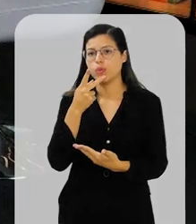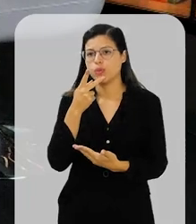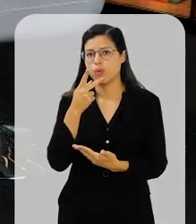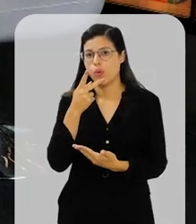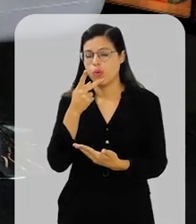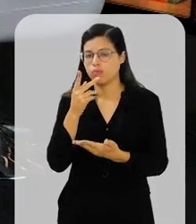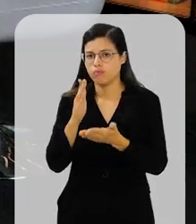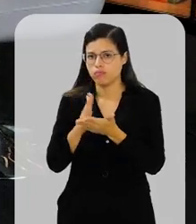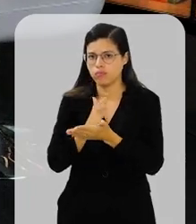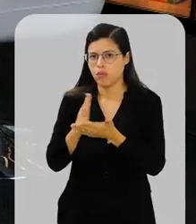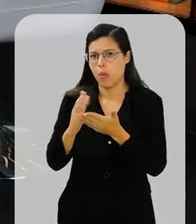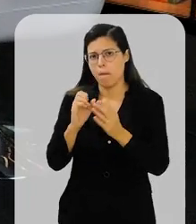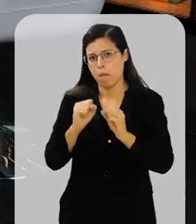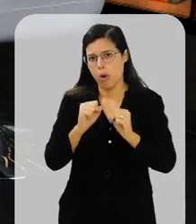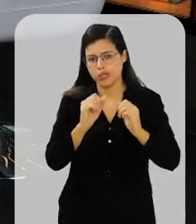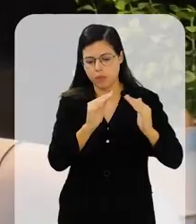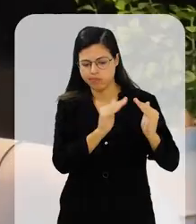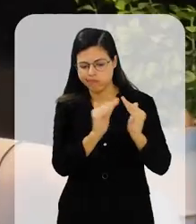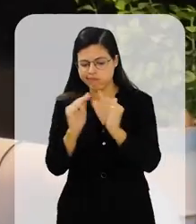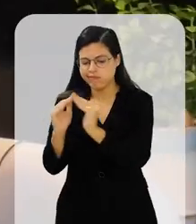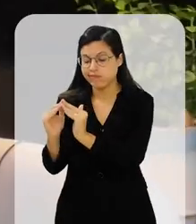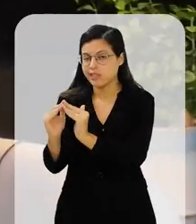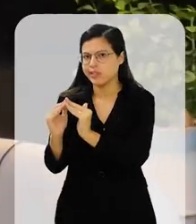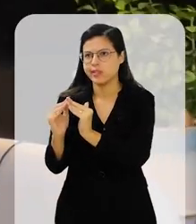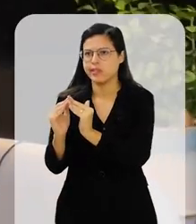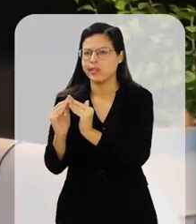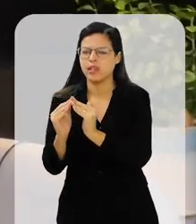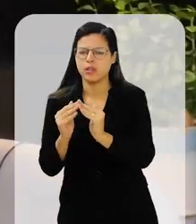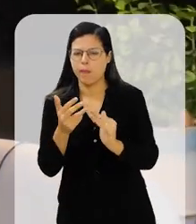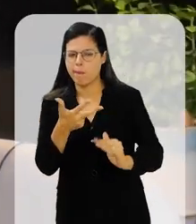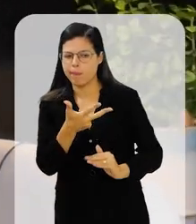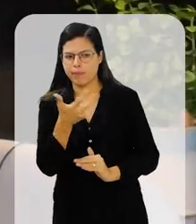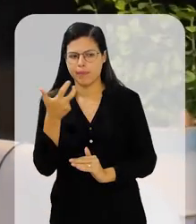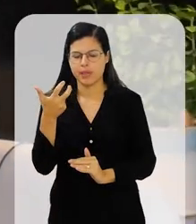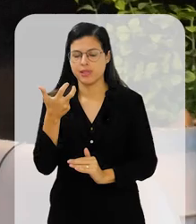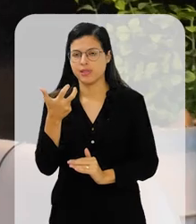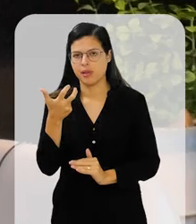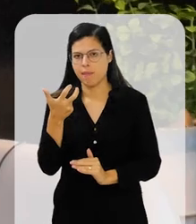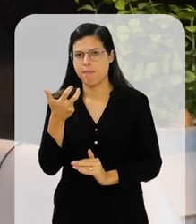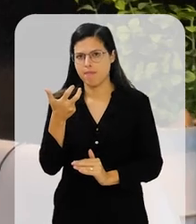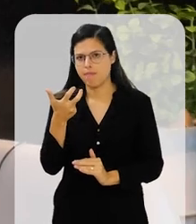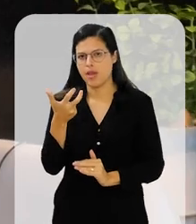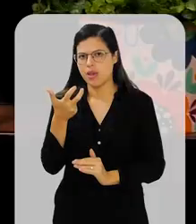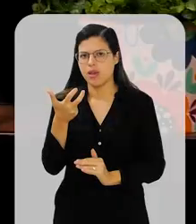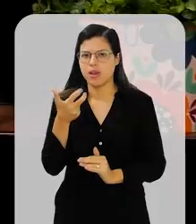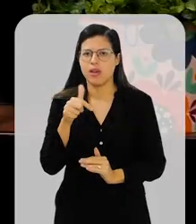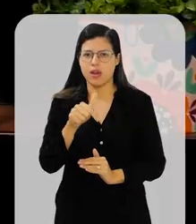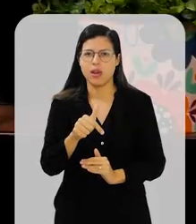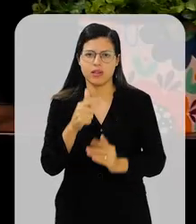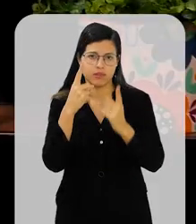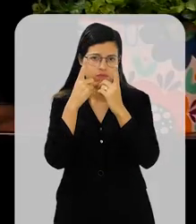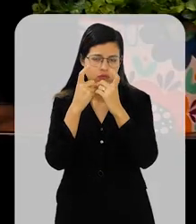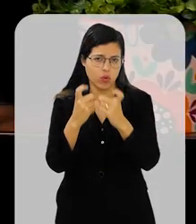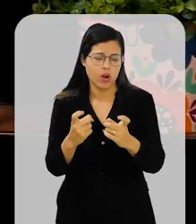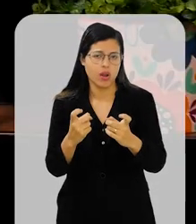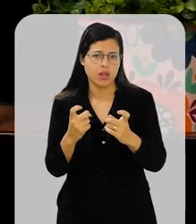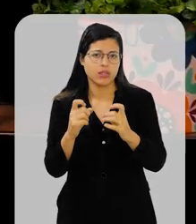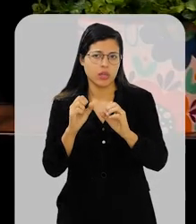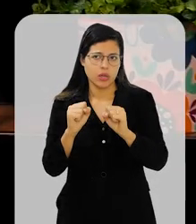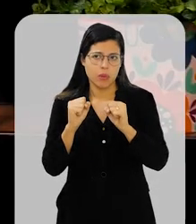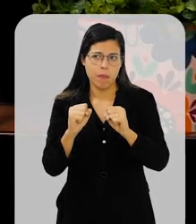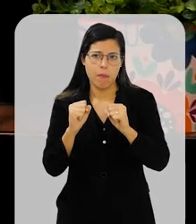casos que pode ser que um vizinho, um parente... Olha, de repente eu identifiquei Sim. um abuso que pode